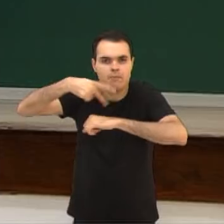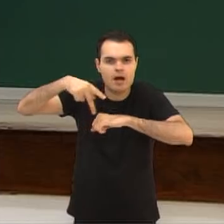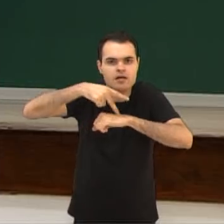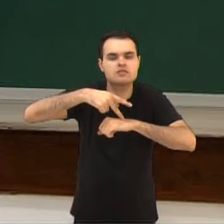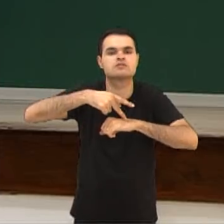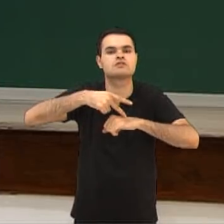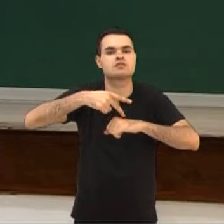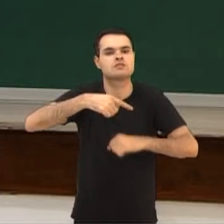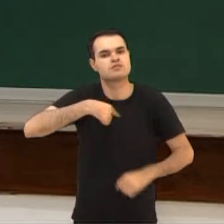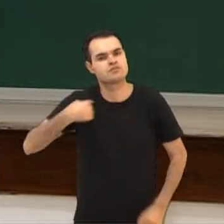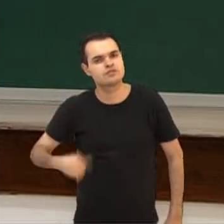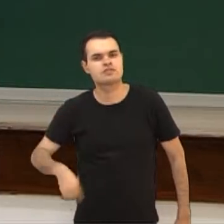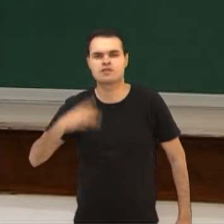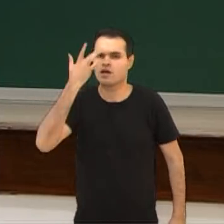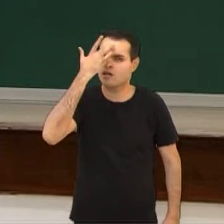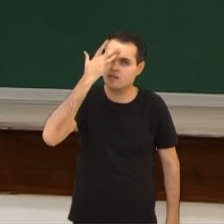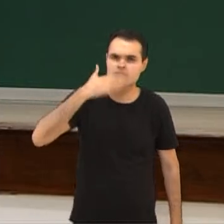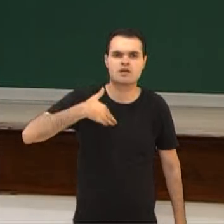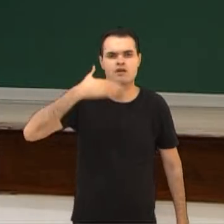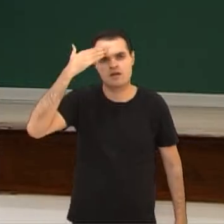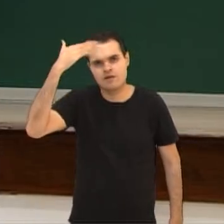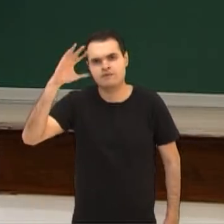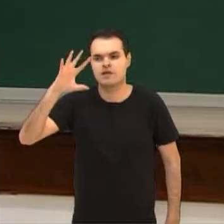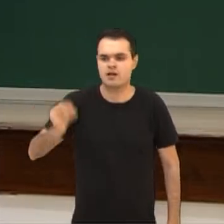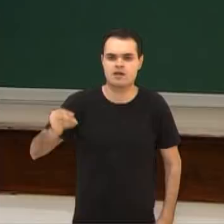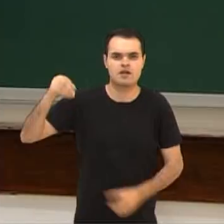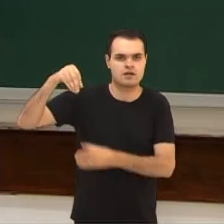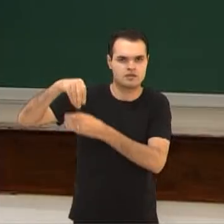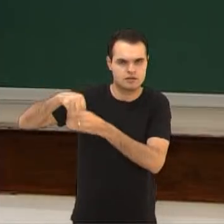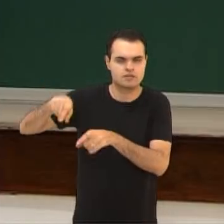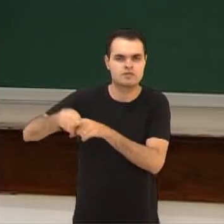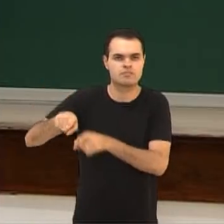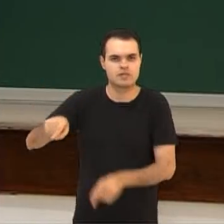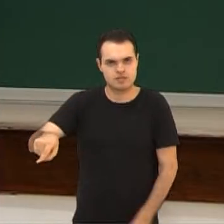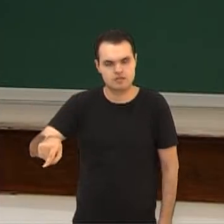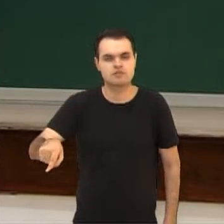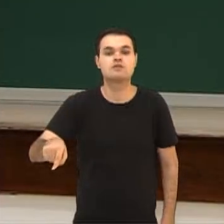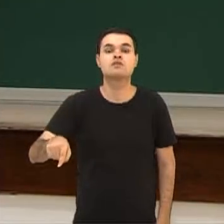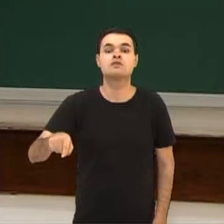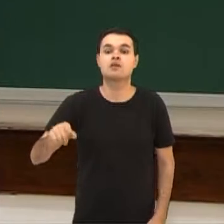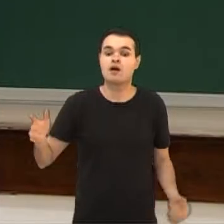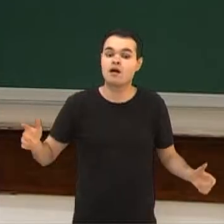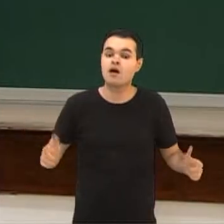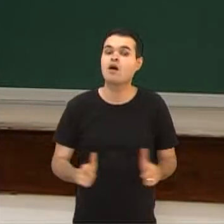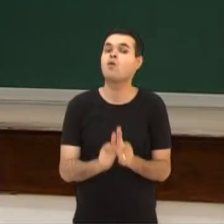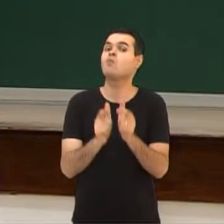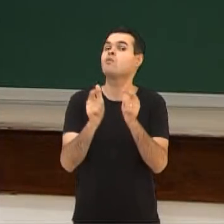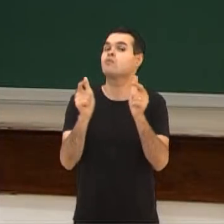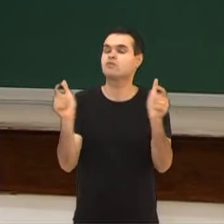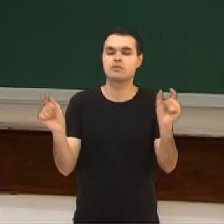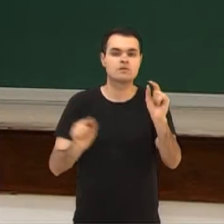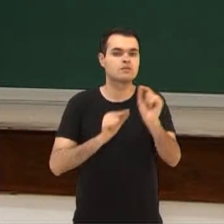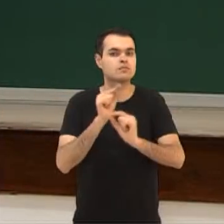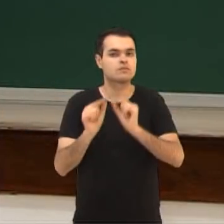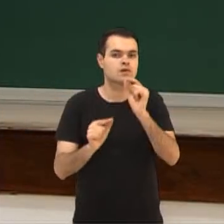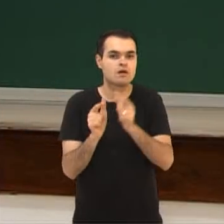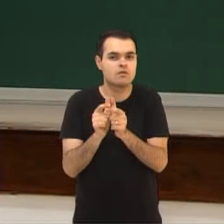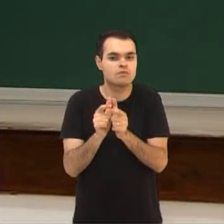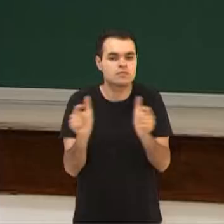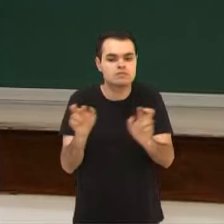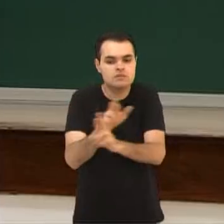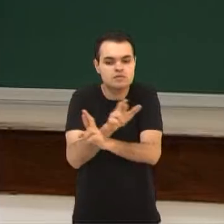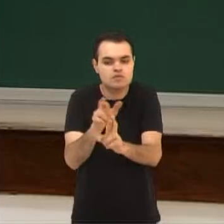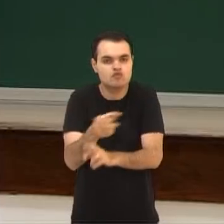países árabes, países africanos. Ainda, aumentou, como consequência desse aumento de relações